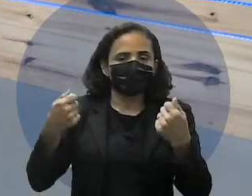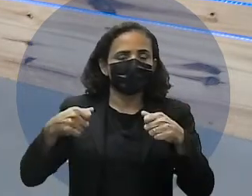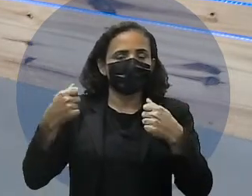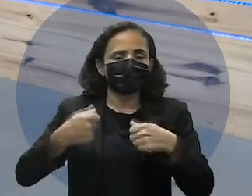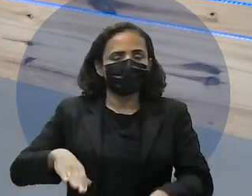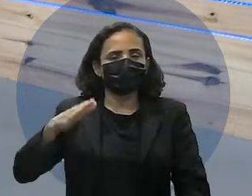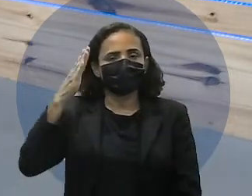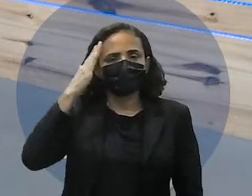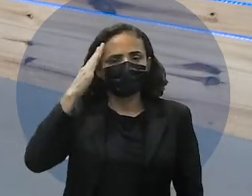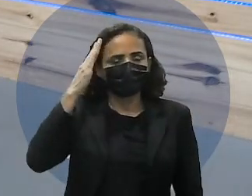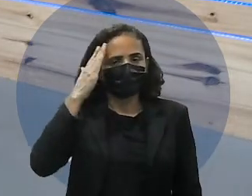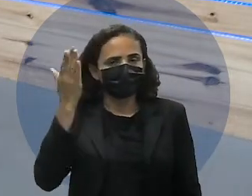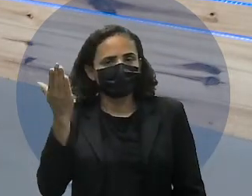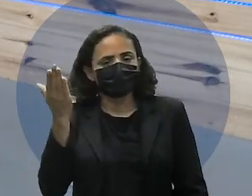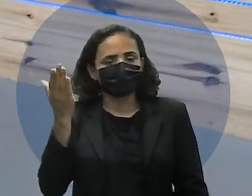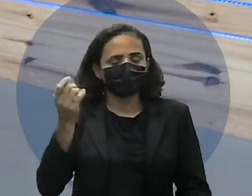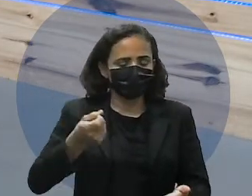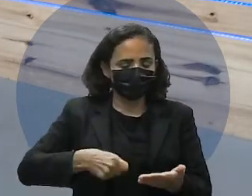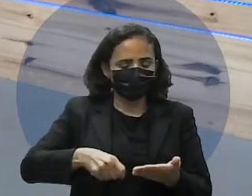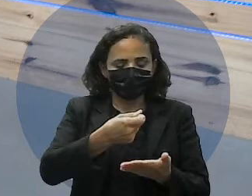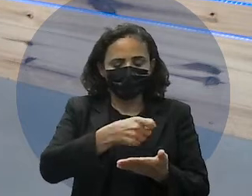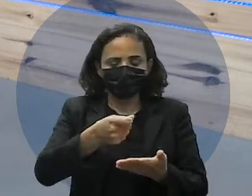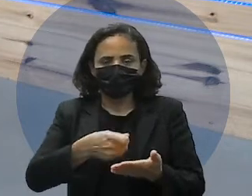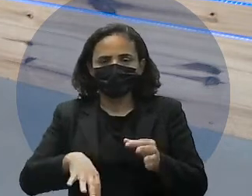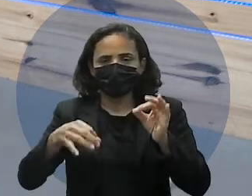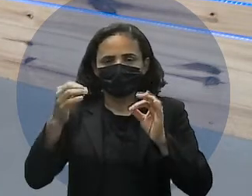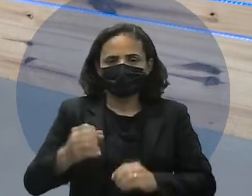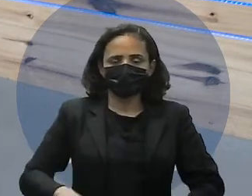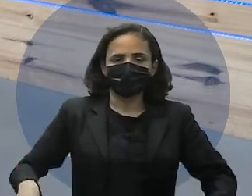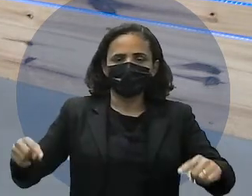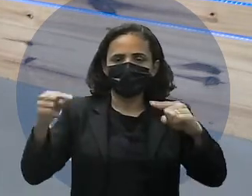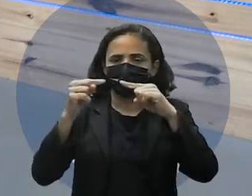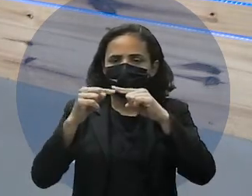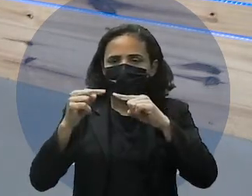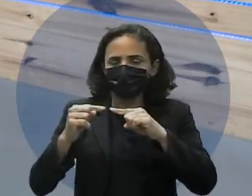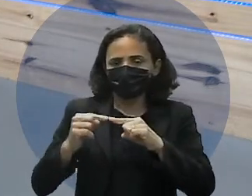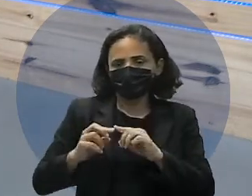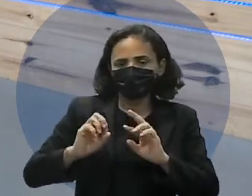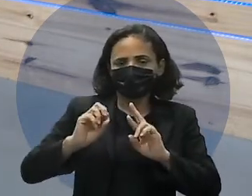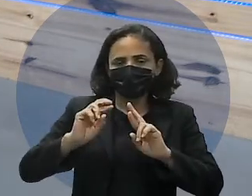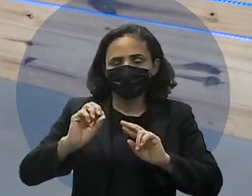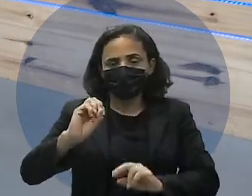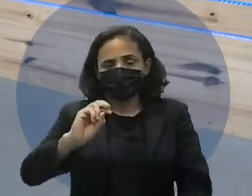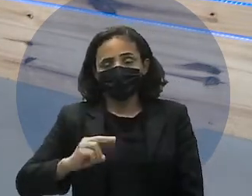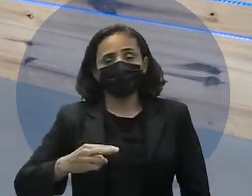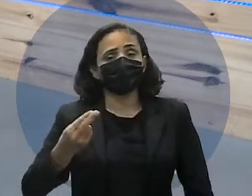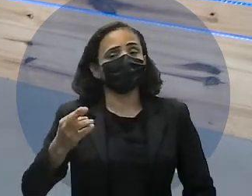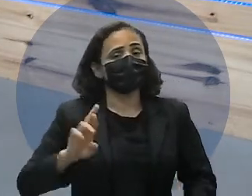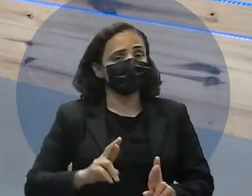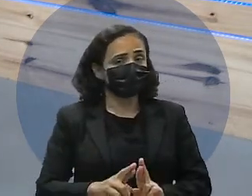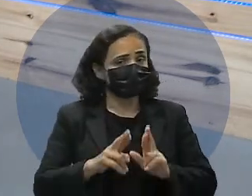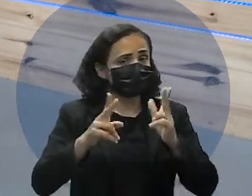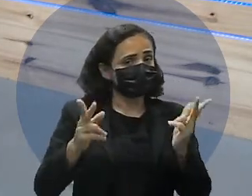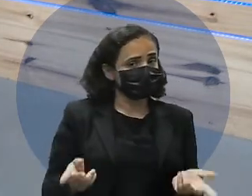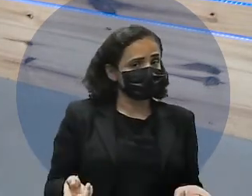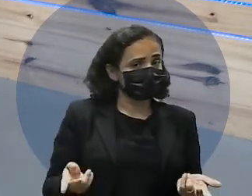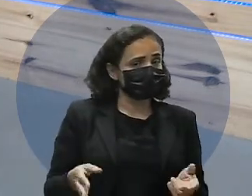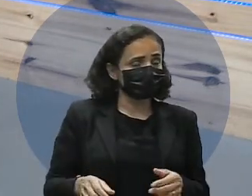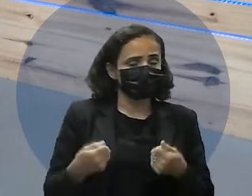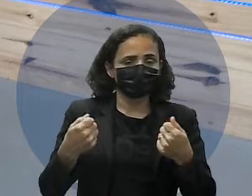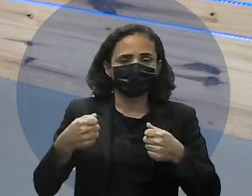fazer a verificação de se são proporcionais diretamente ou inversamente da maneira